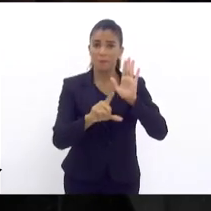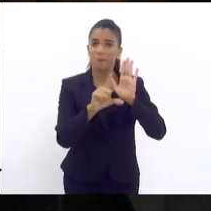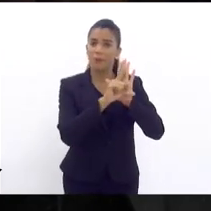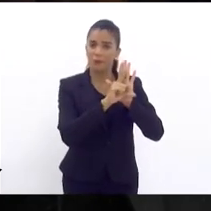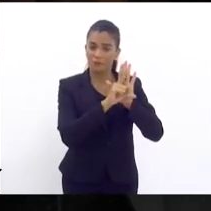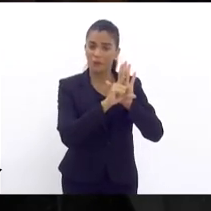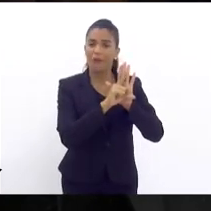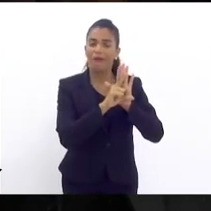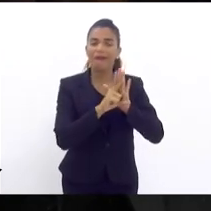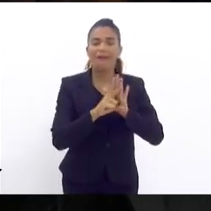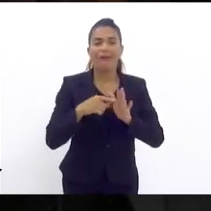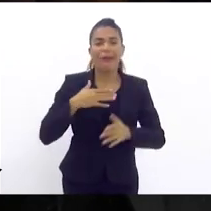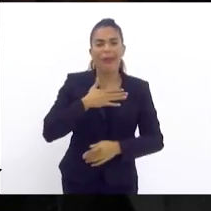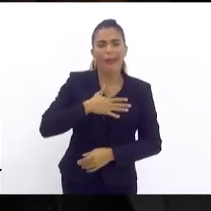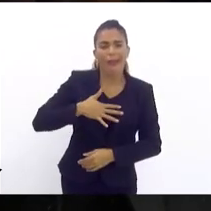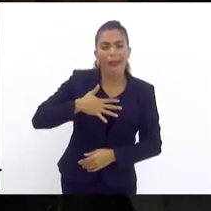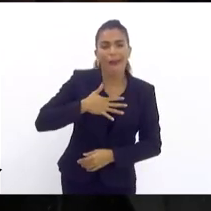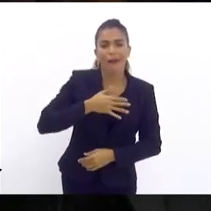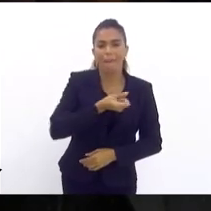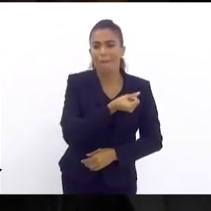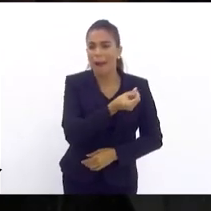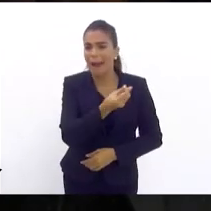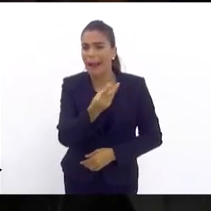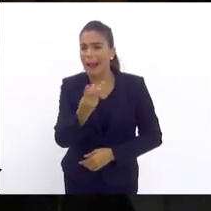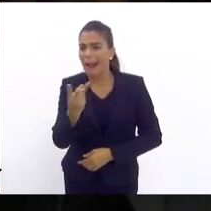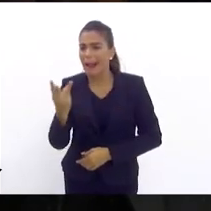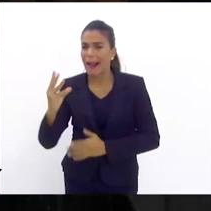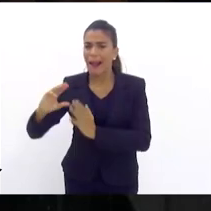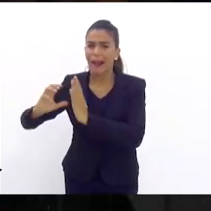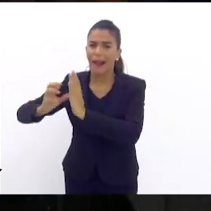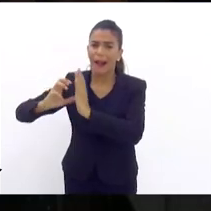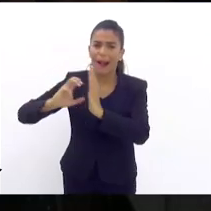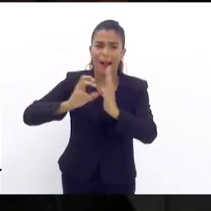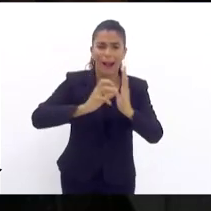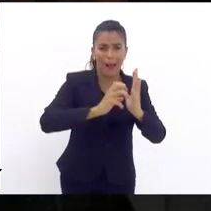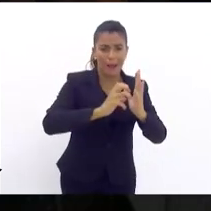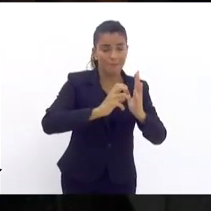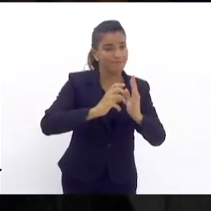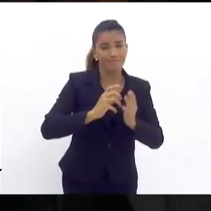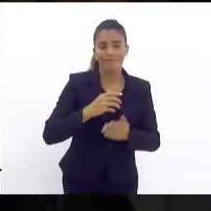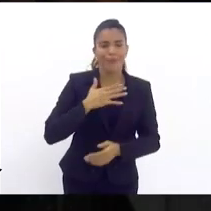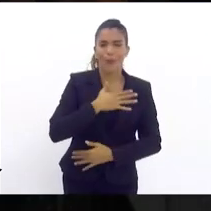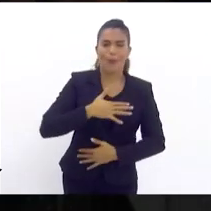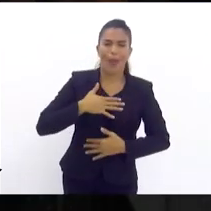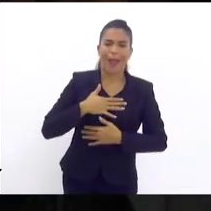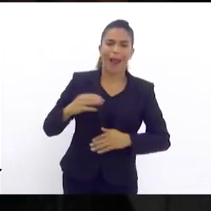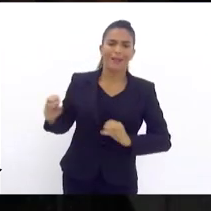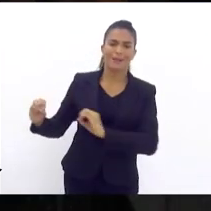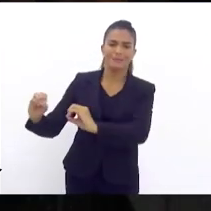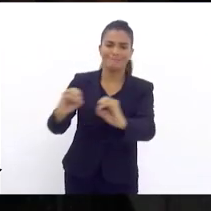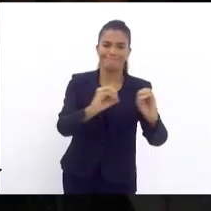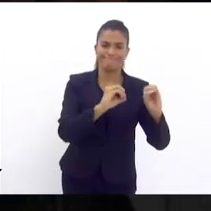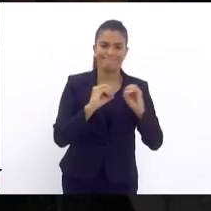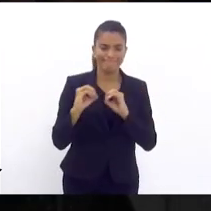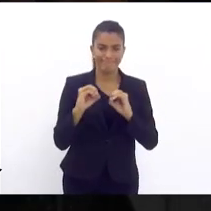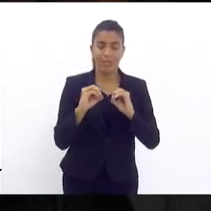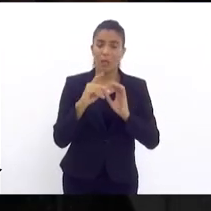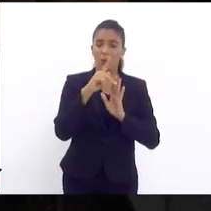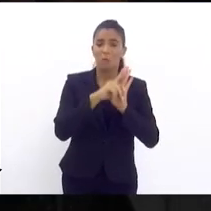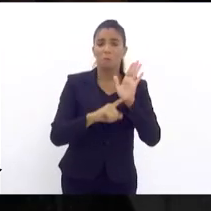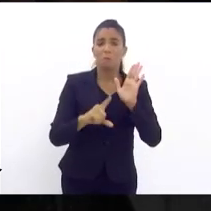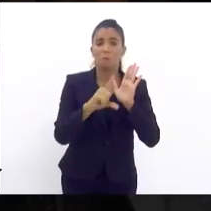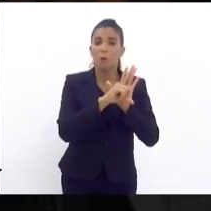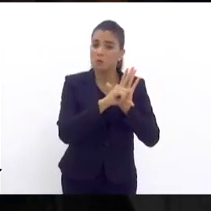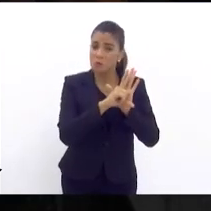que agradar muitos lados não agrada lado nenhum e ficou um projeto de